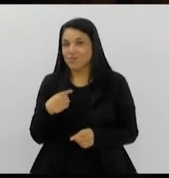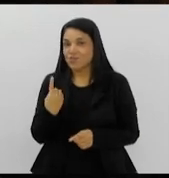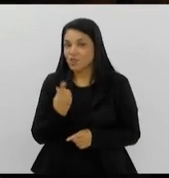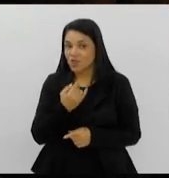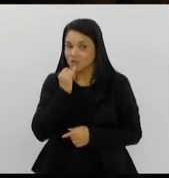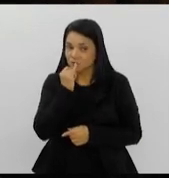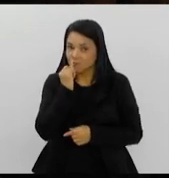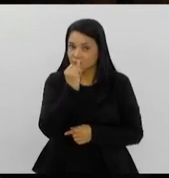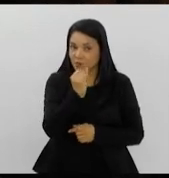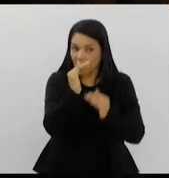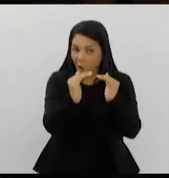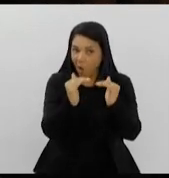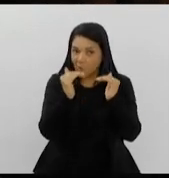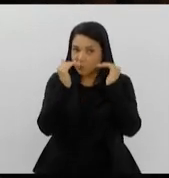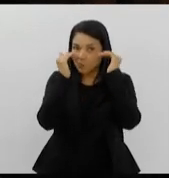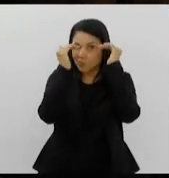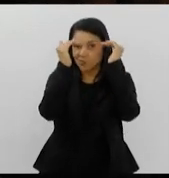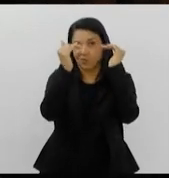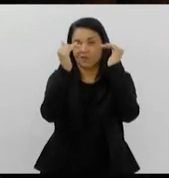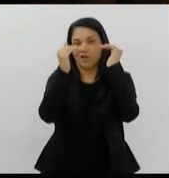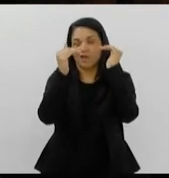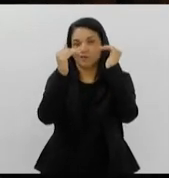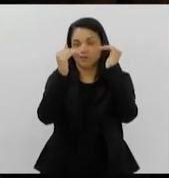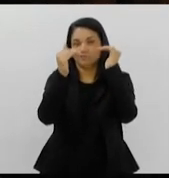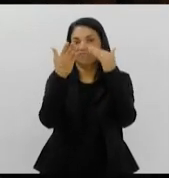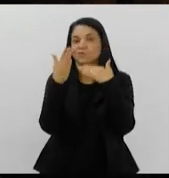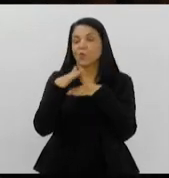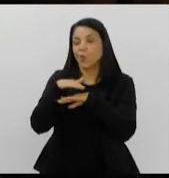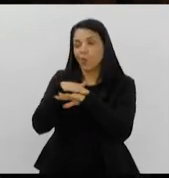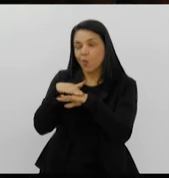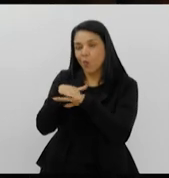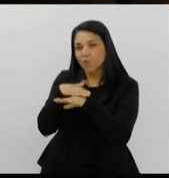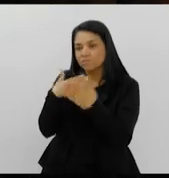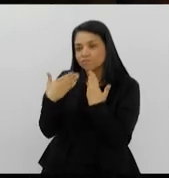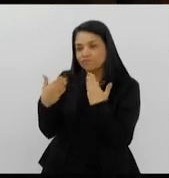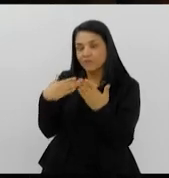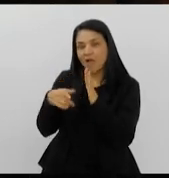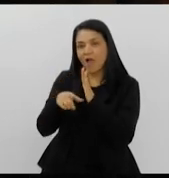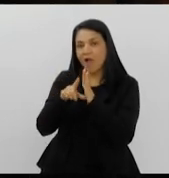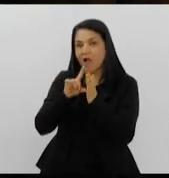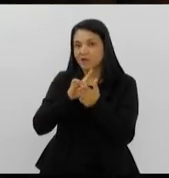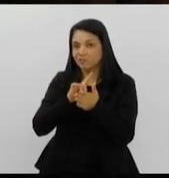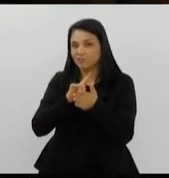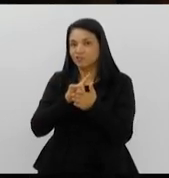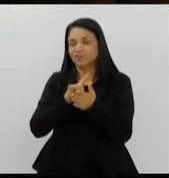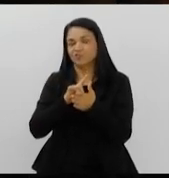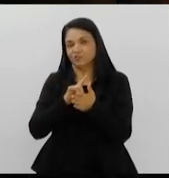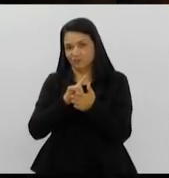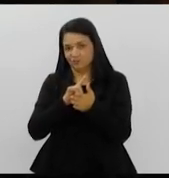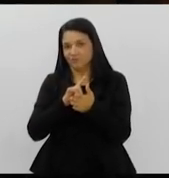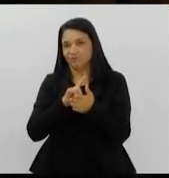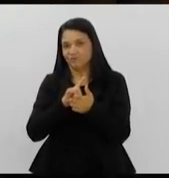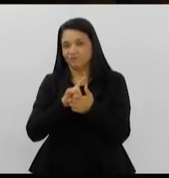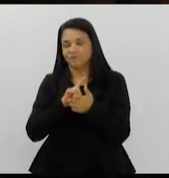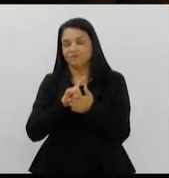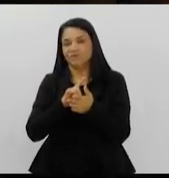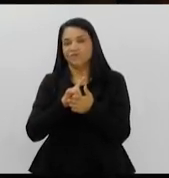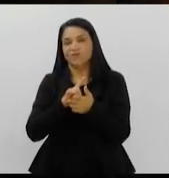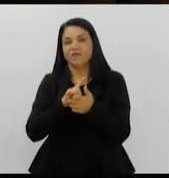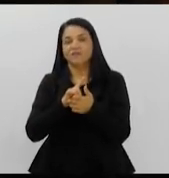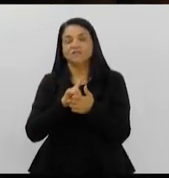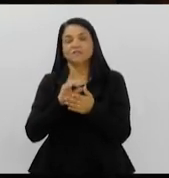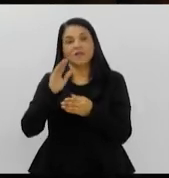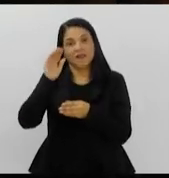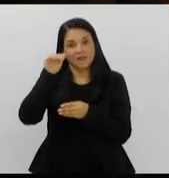à autoridade competente, conversei na véspera, porque alguns dias antes da